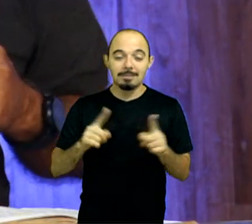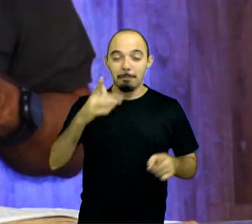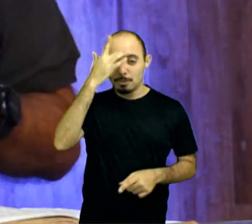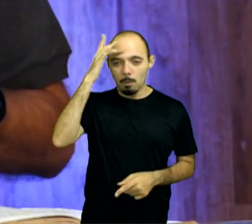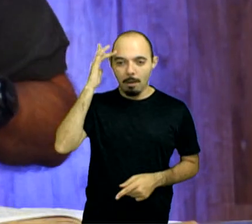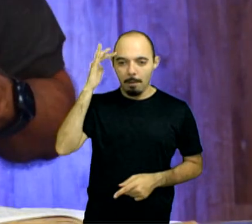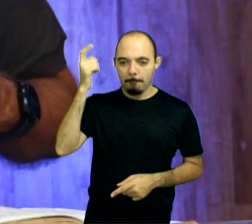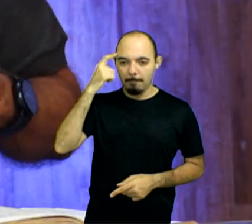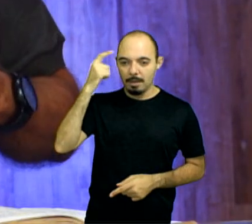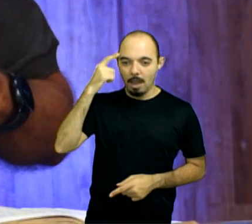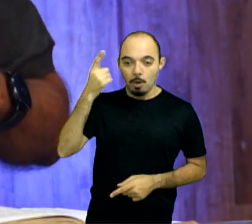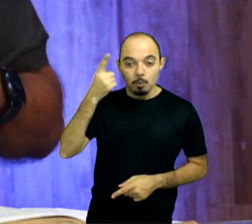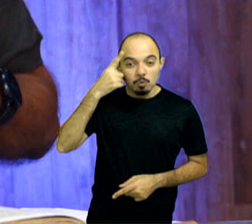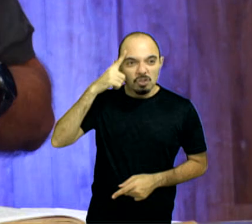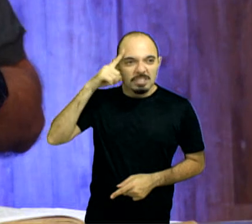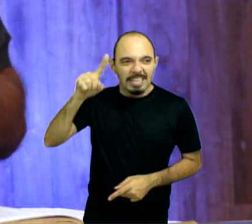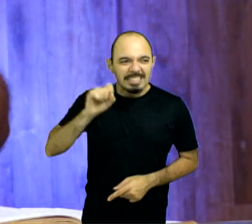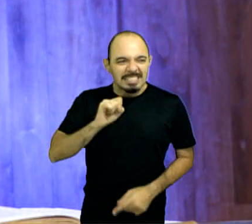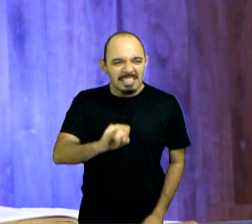Essas coisas vão dominando.